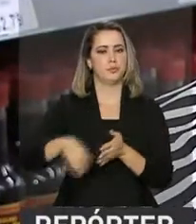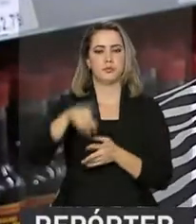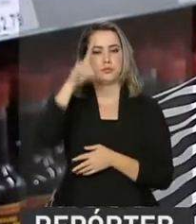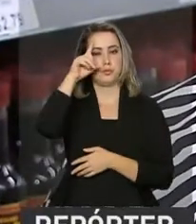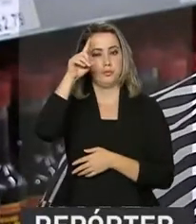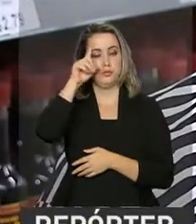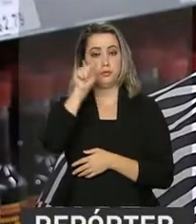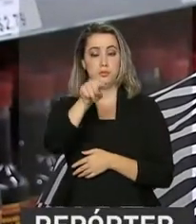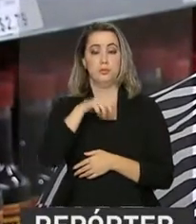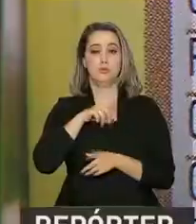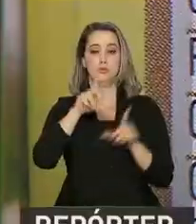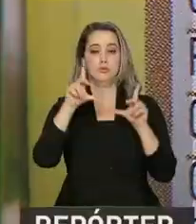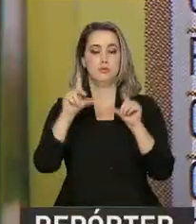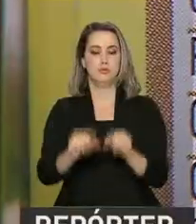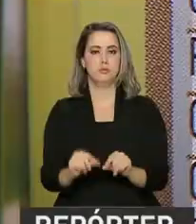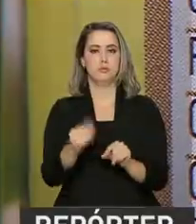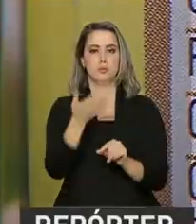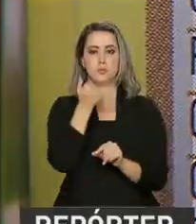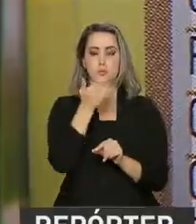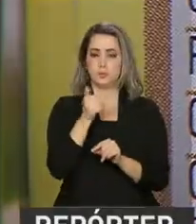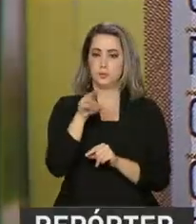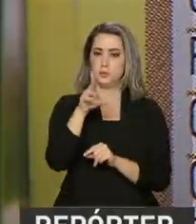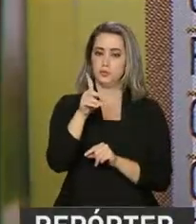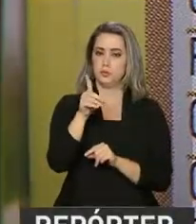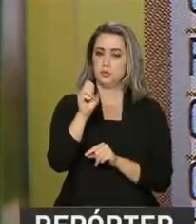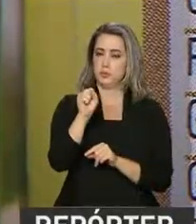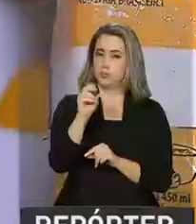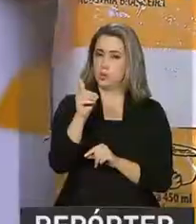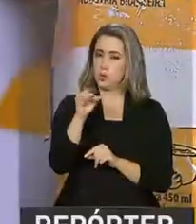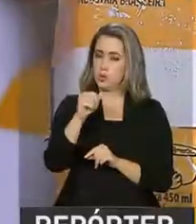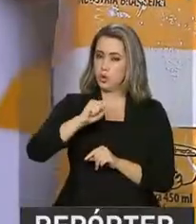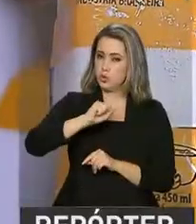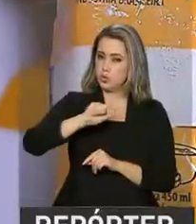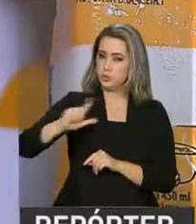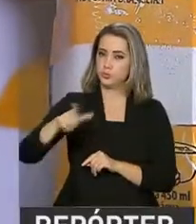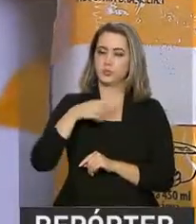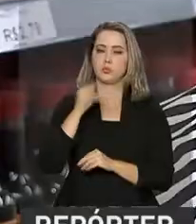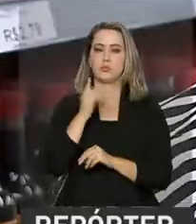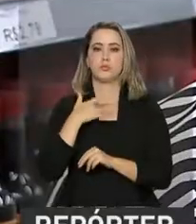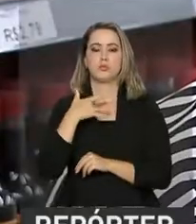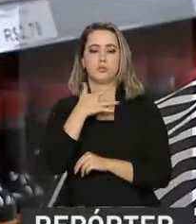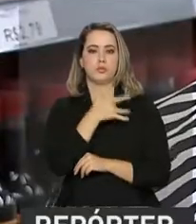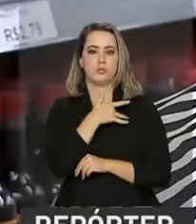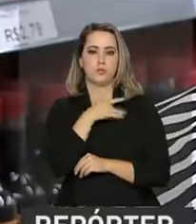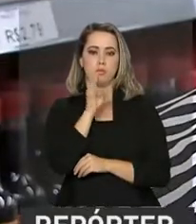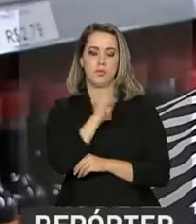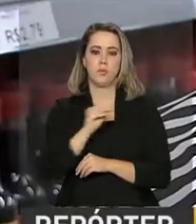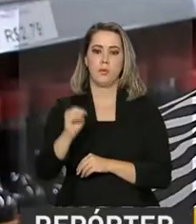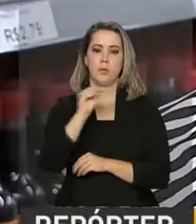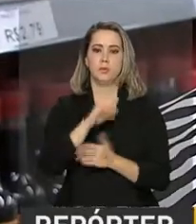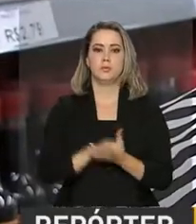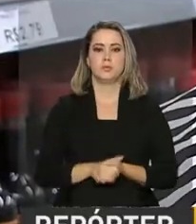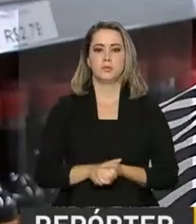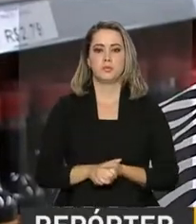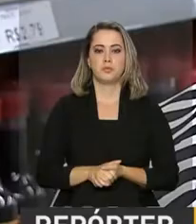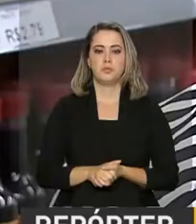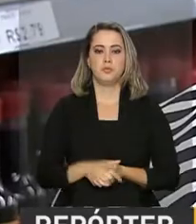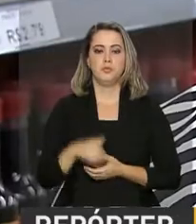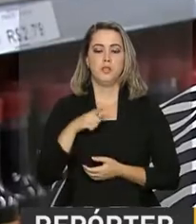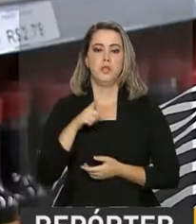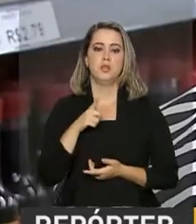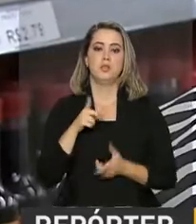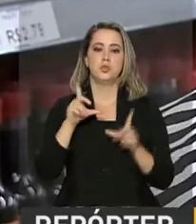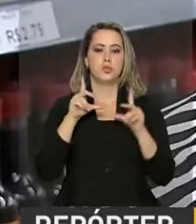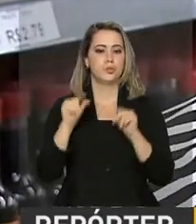penha ela diminuiu o consumo de produtos ricos em sódio para cuidar da saúde eu diminuir o sal e todos os que eu sou